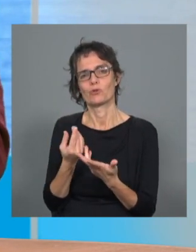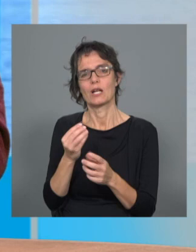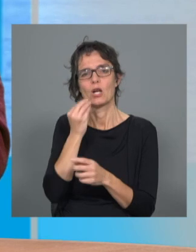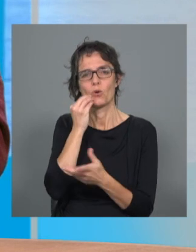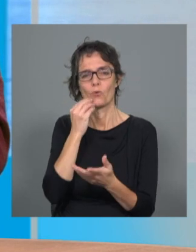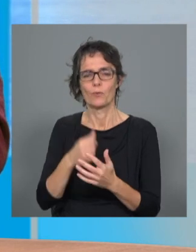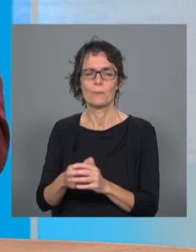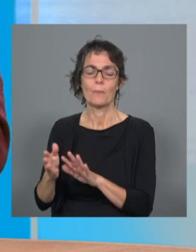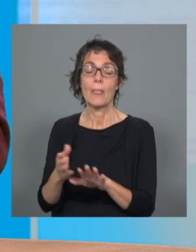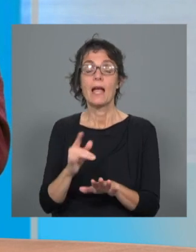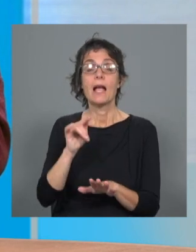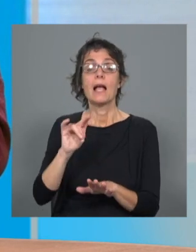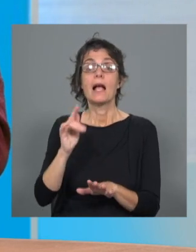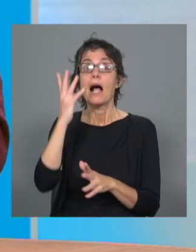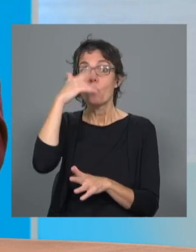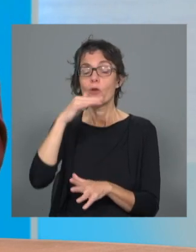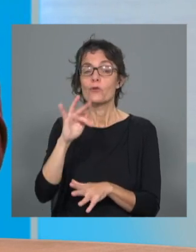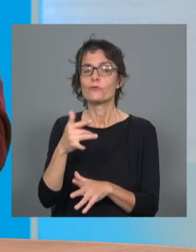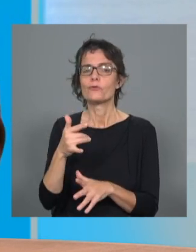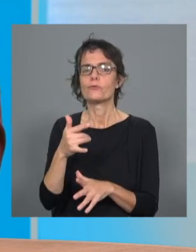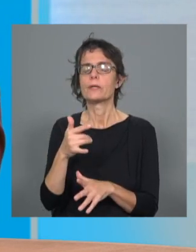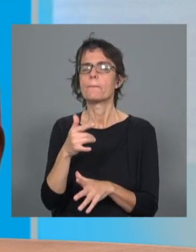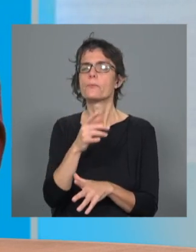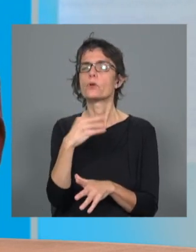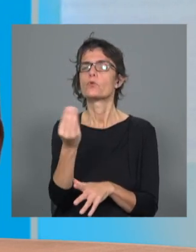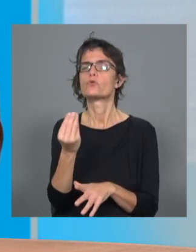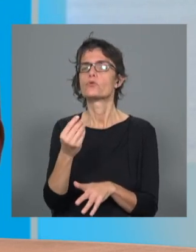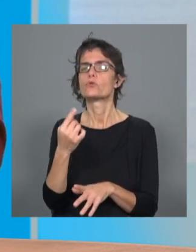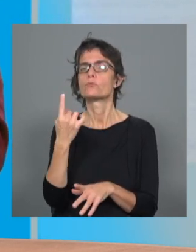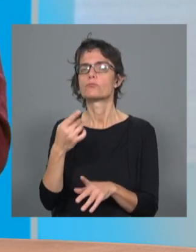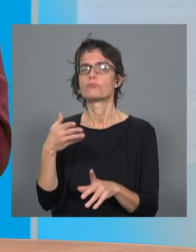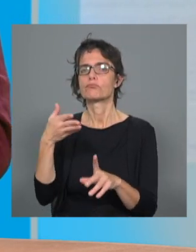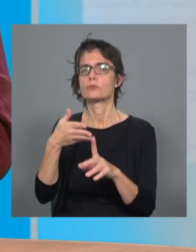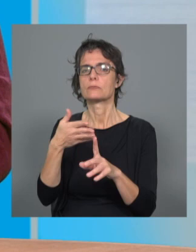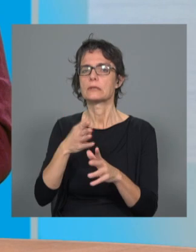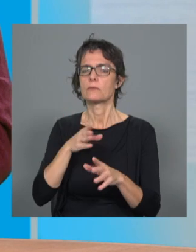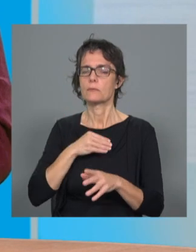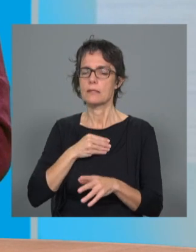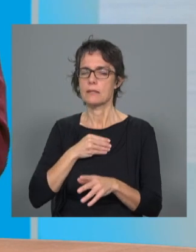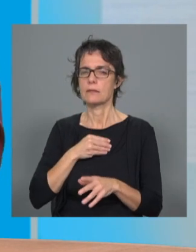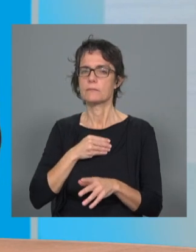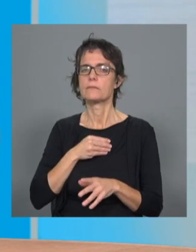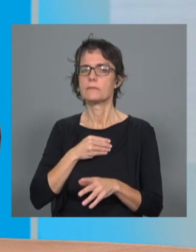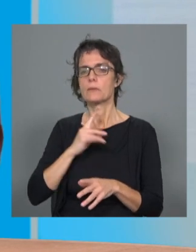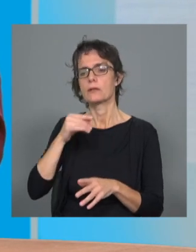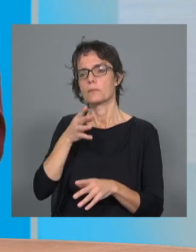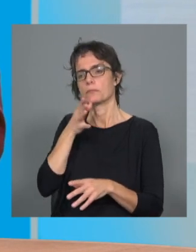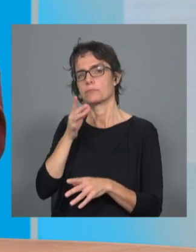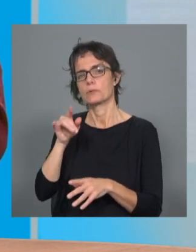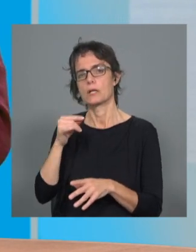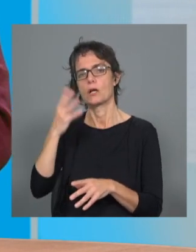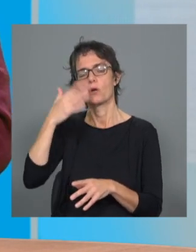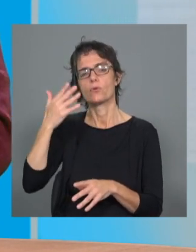noite termine com os jovens a assumir um compromisso missionário que depois irão levar para as suas comunidades no dia seguinte,